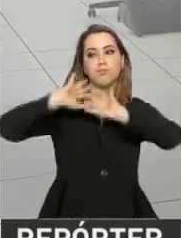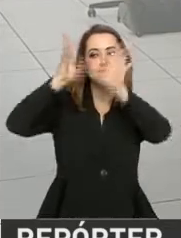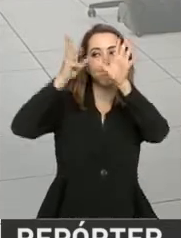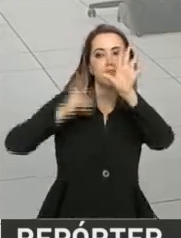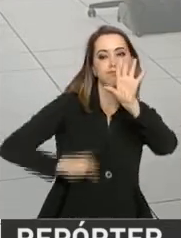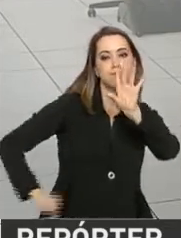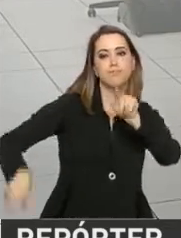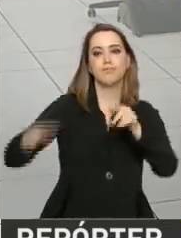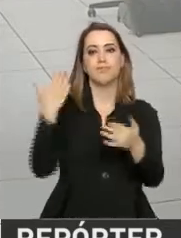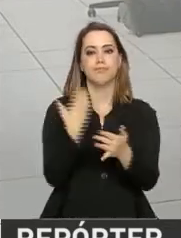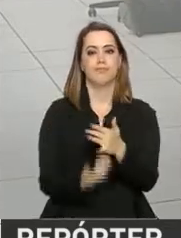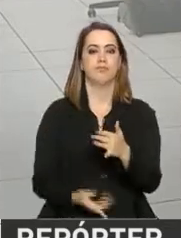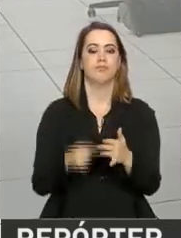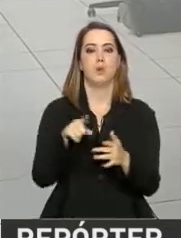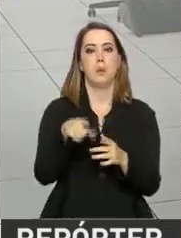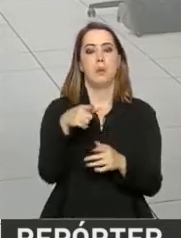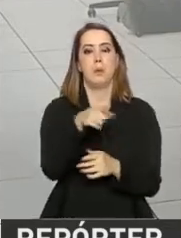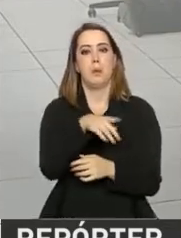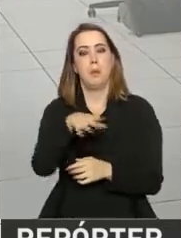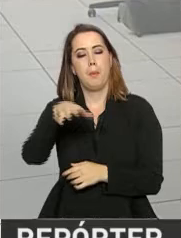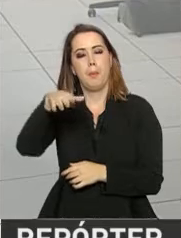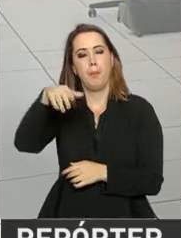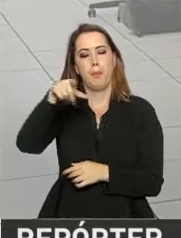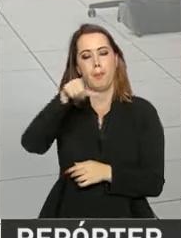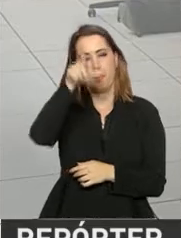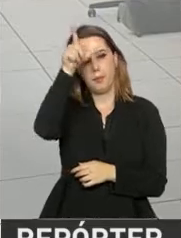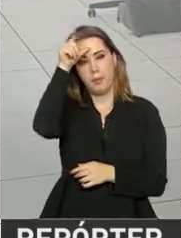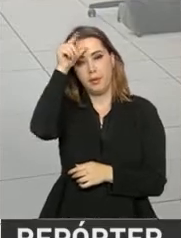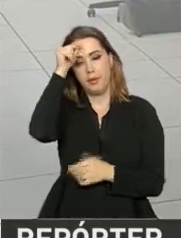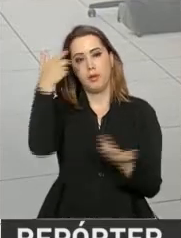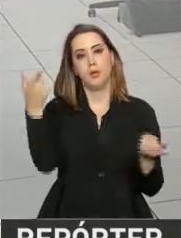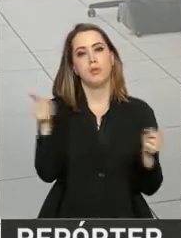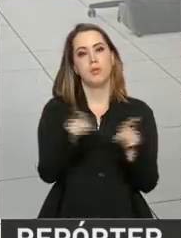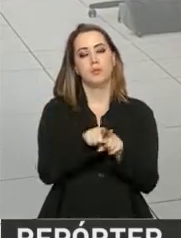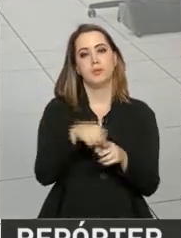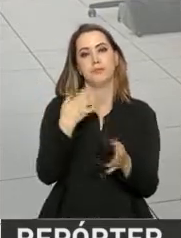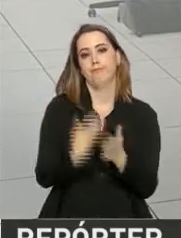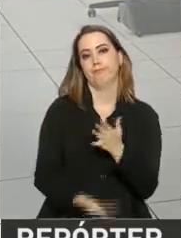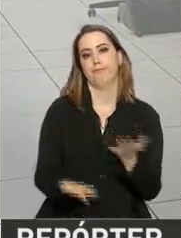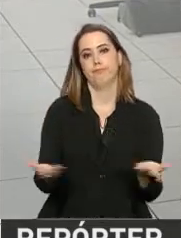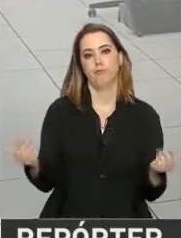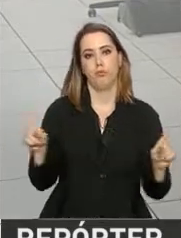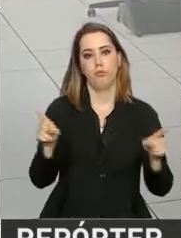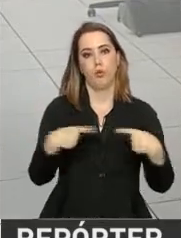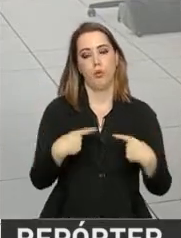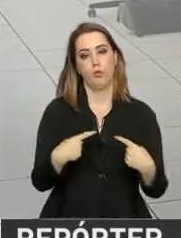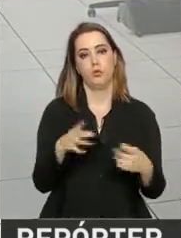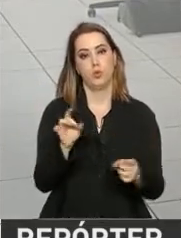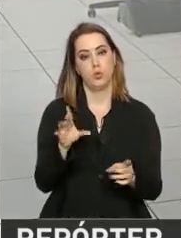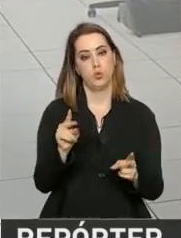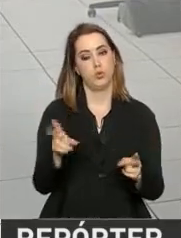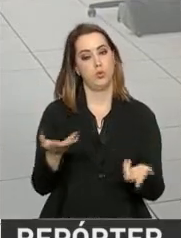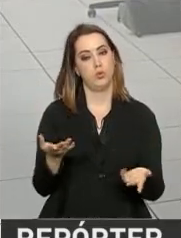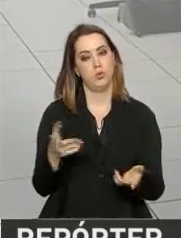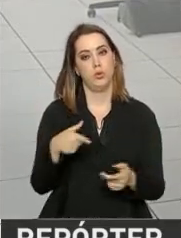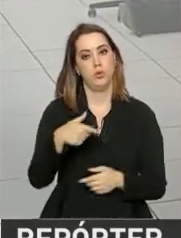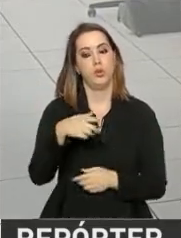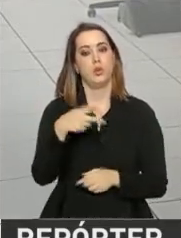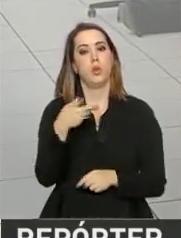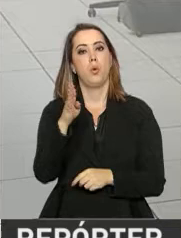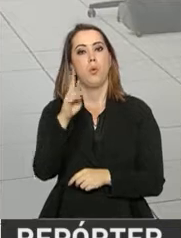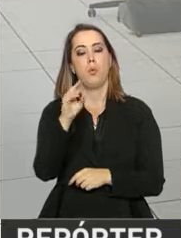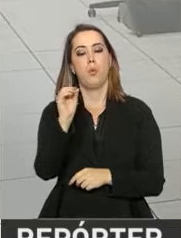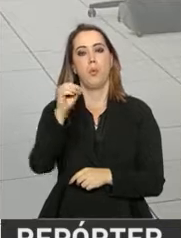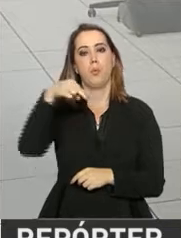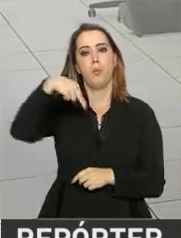Thalita perderam para as alemãs, não conseguiram a vaga para as finais e vão disputar a medalha de bronze. Também foi um dia ruim